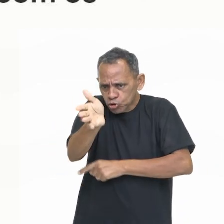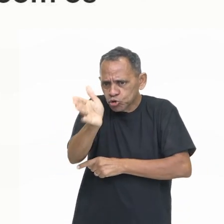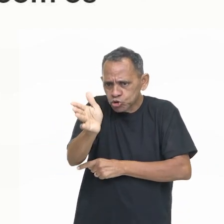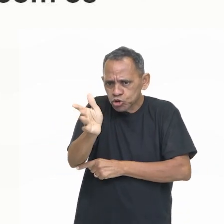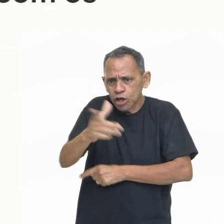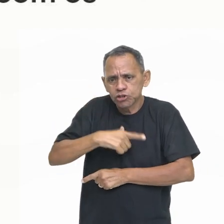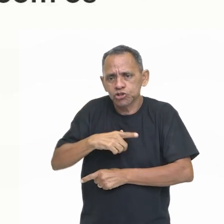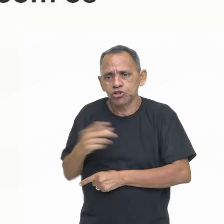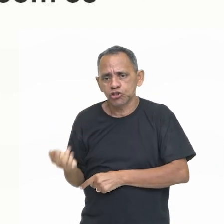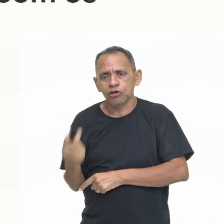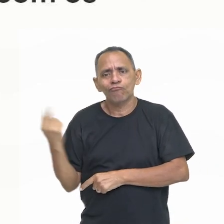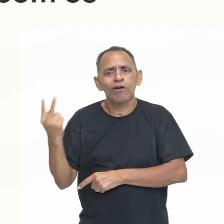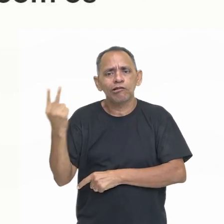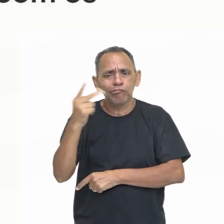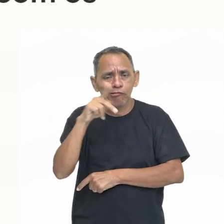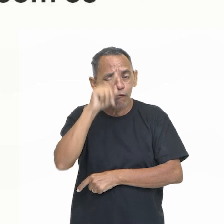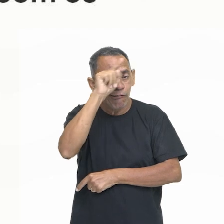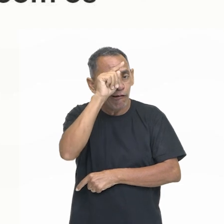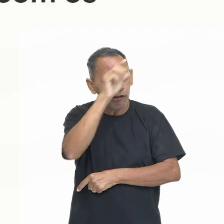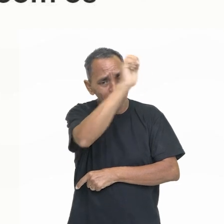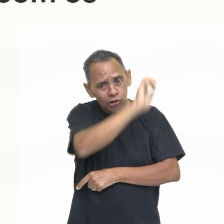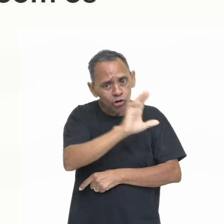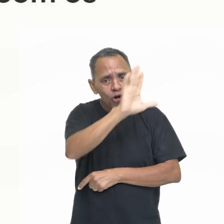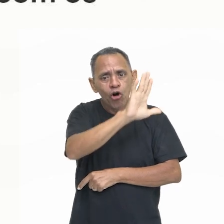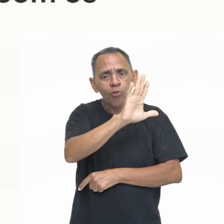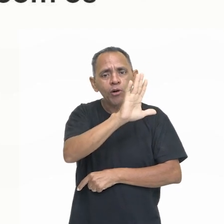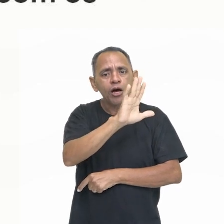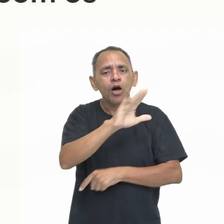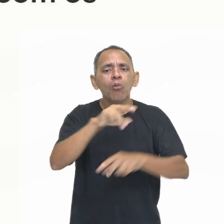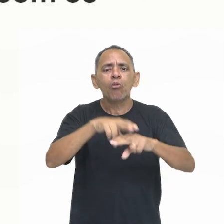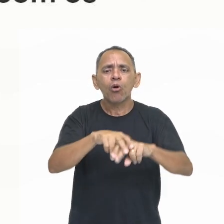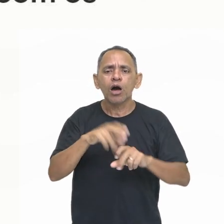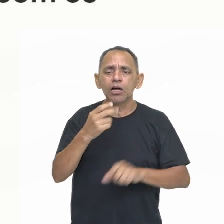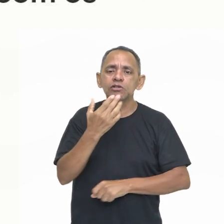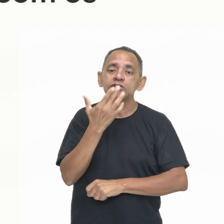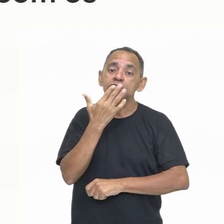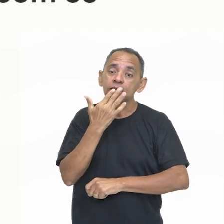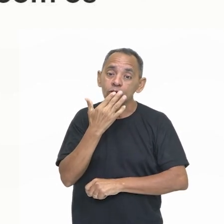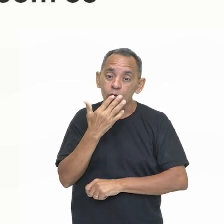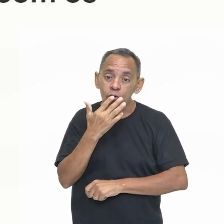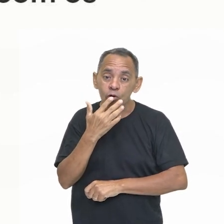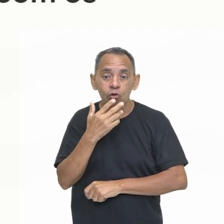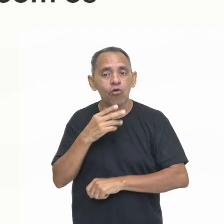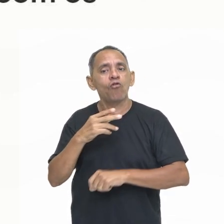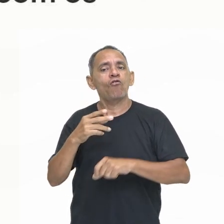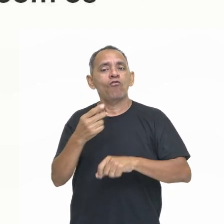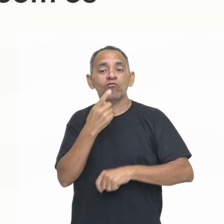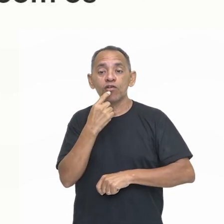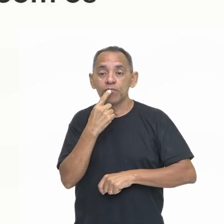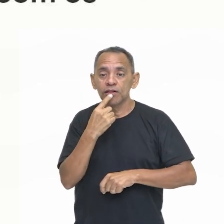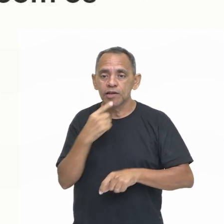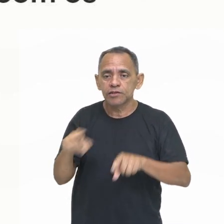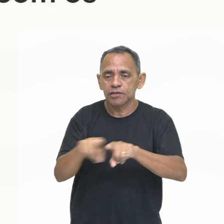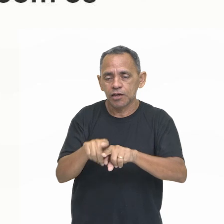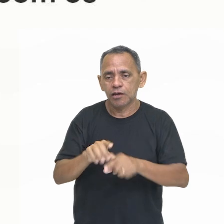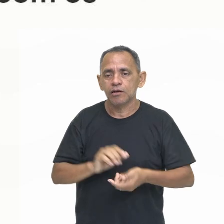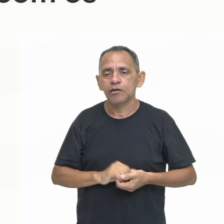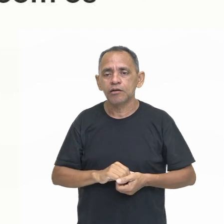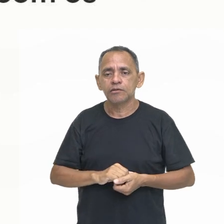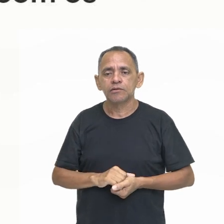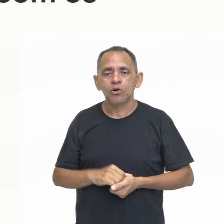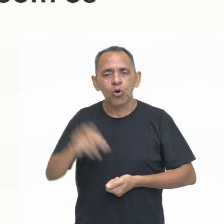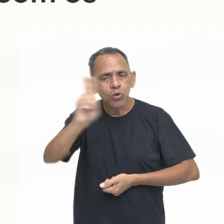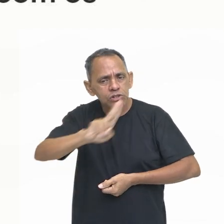justamente pela tintura, né? Essa atividade ela era realizada por meio do escambo, e eu já